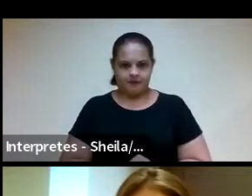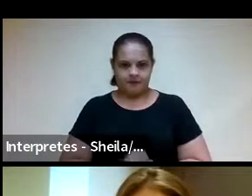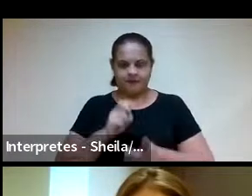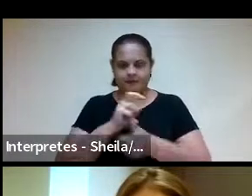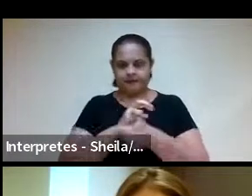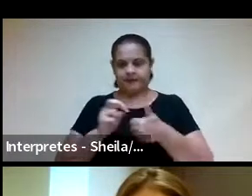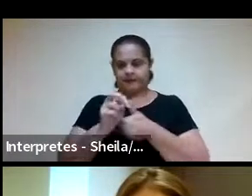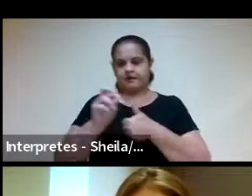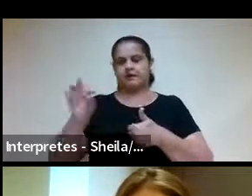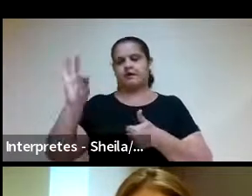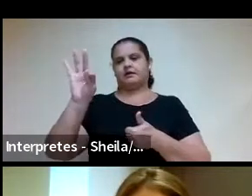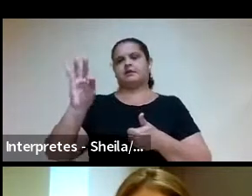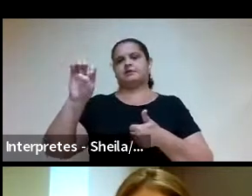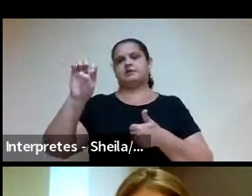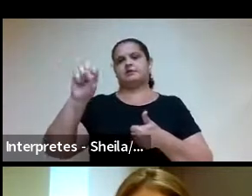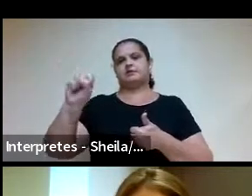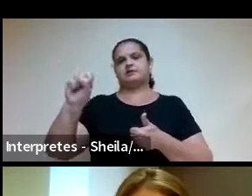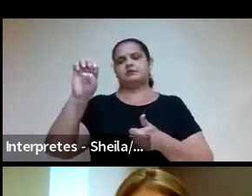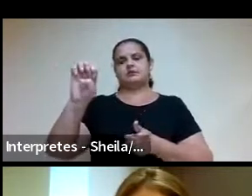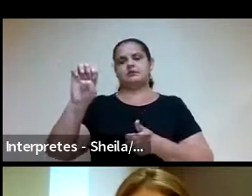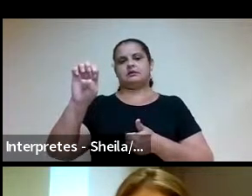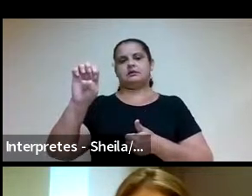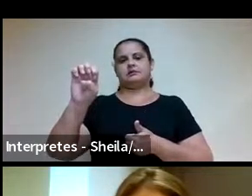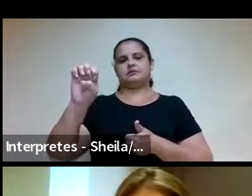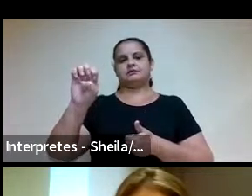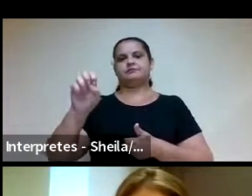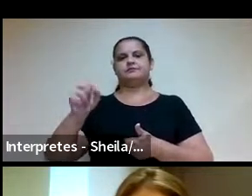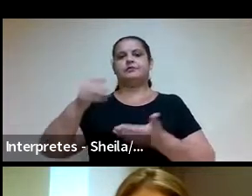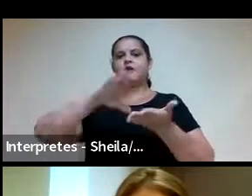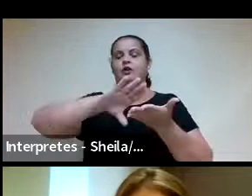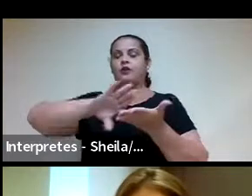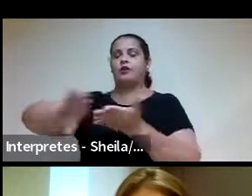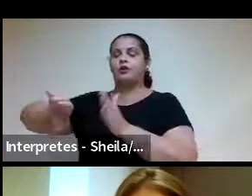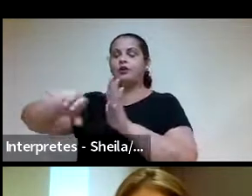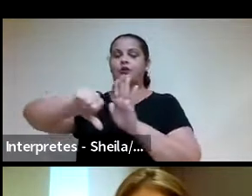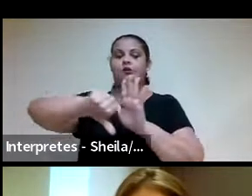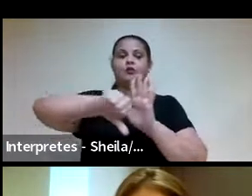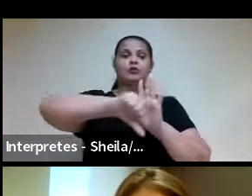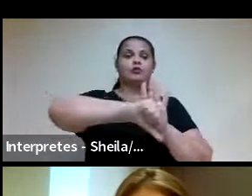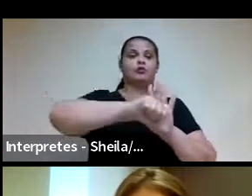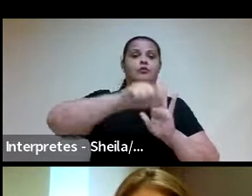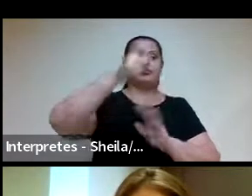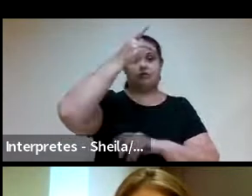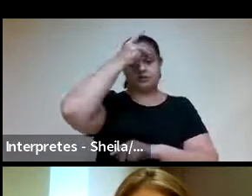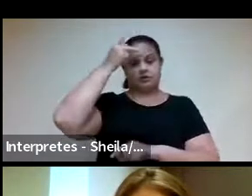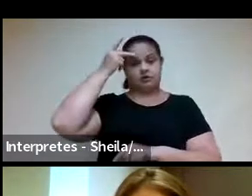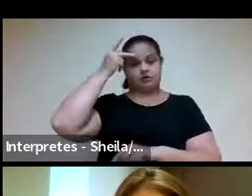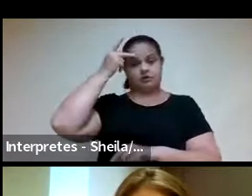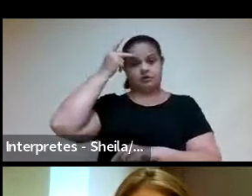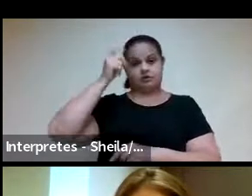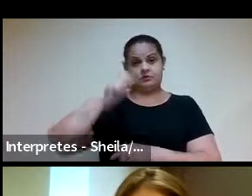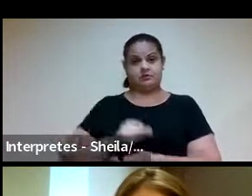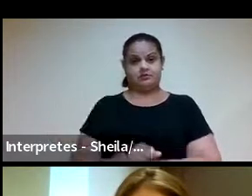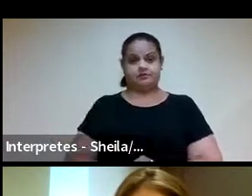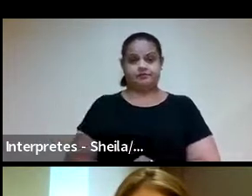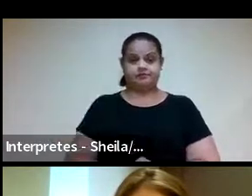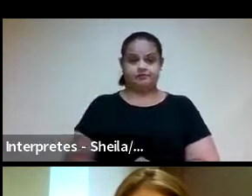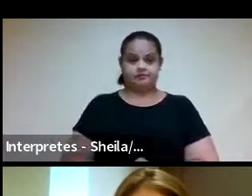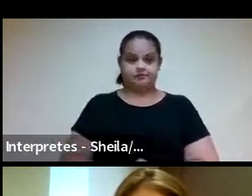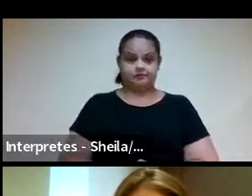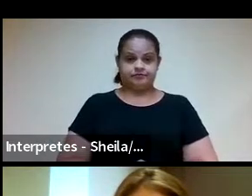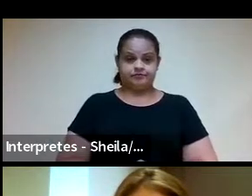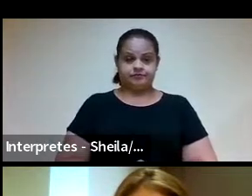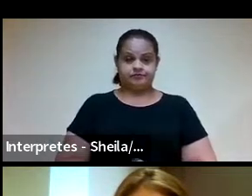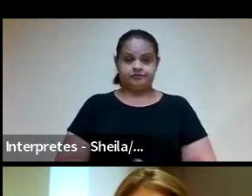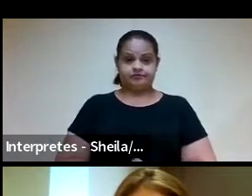que afasta a legitimidade do cidadão nesse caso concreto. Então, portanto,